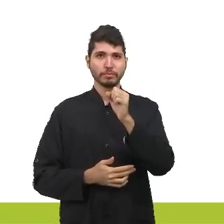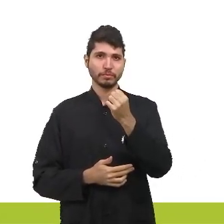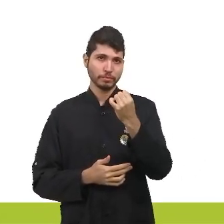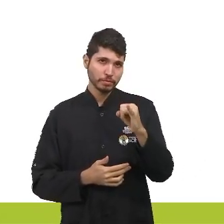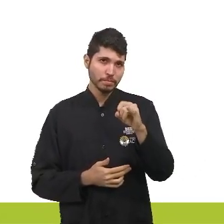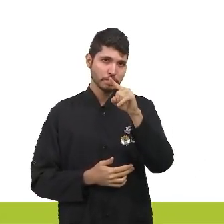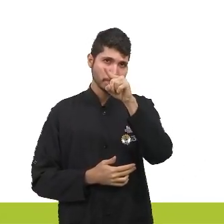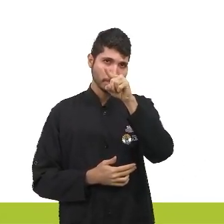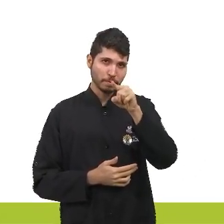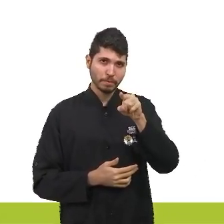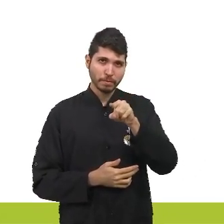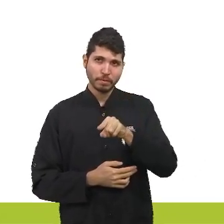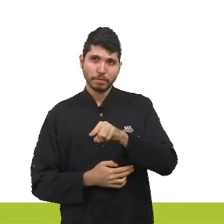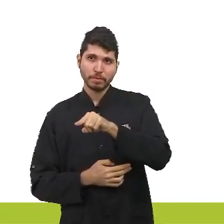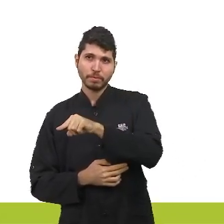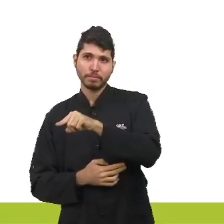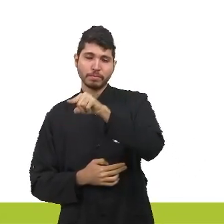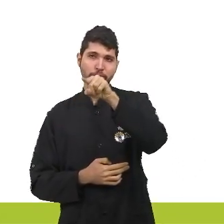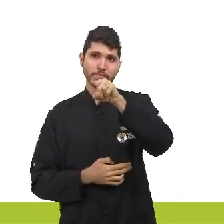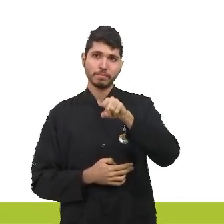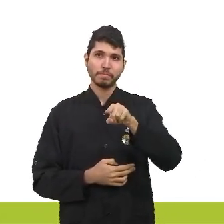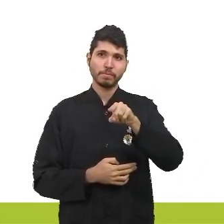e esse outro polígono,